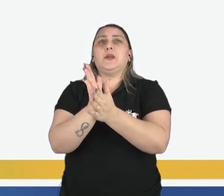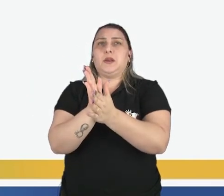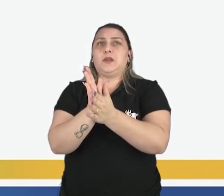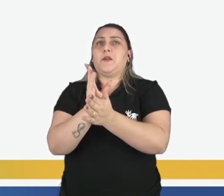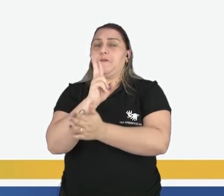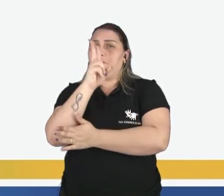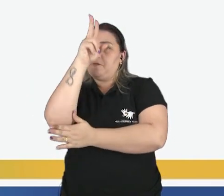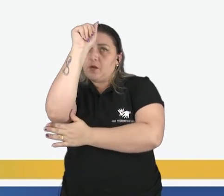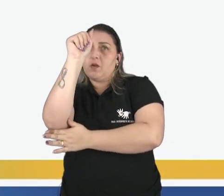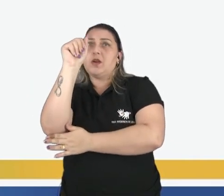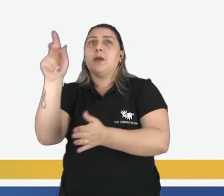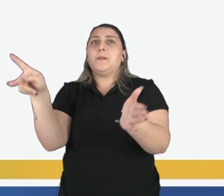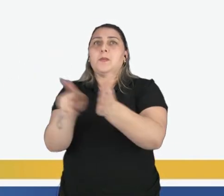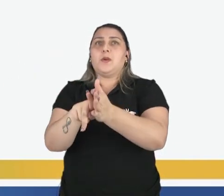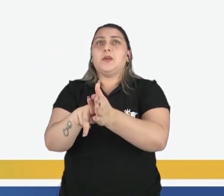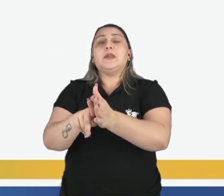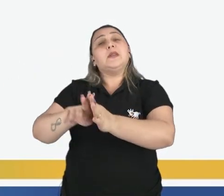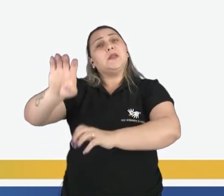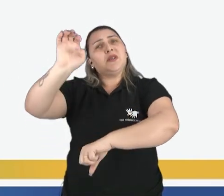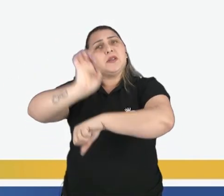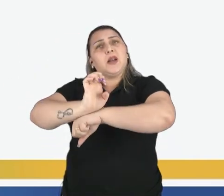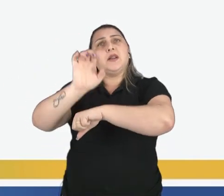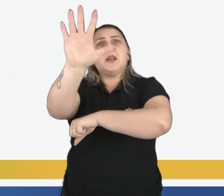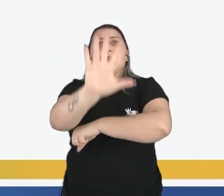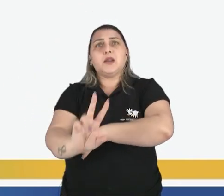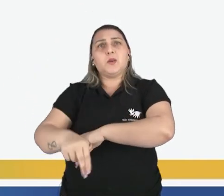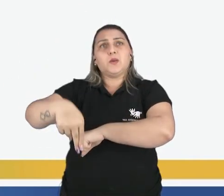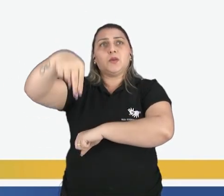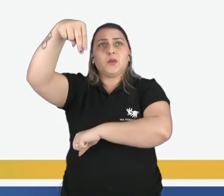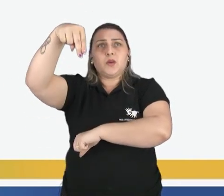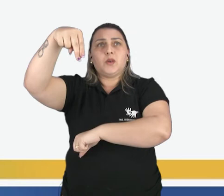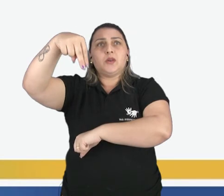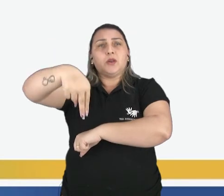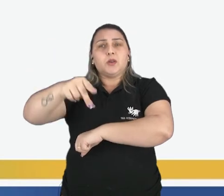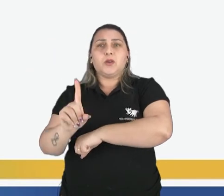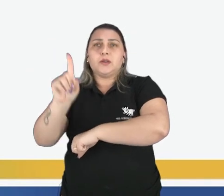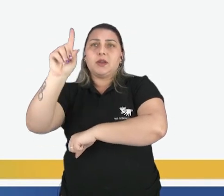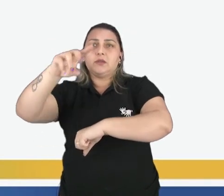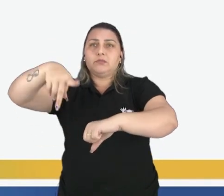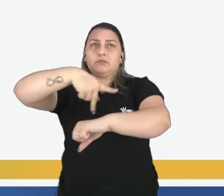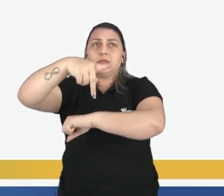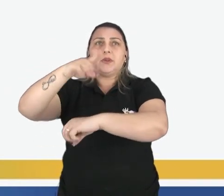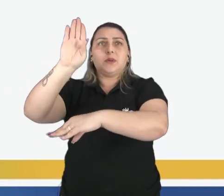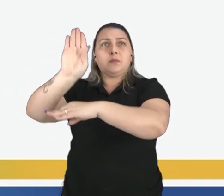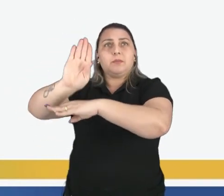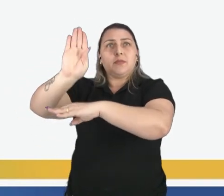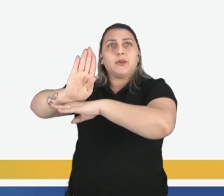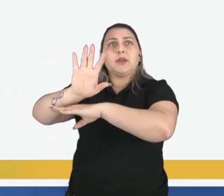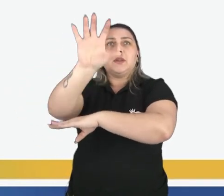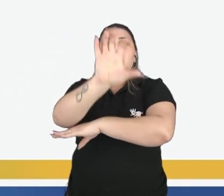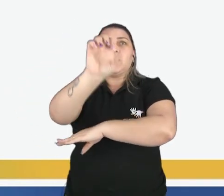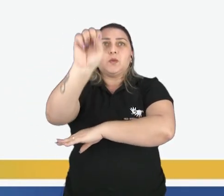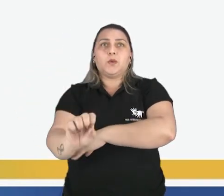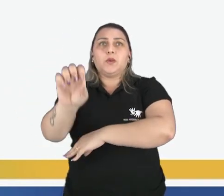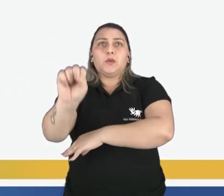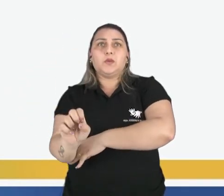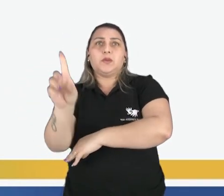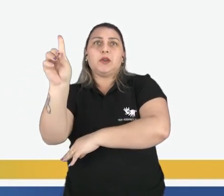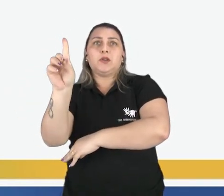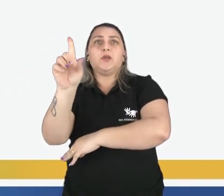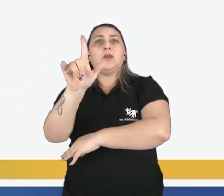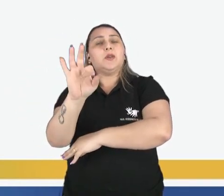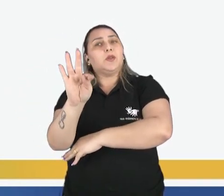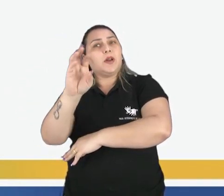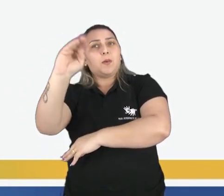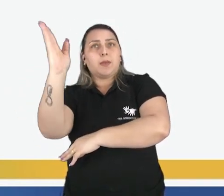concentrada exclusivamente em estados da região norte e nordeste do país. Letra B. Nas regiões sul,